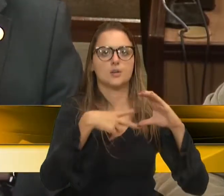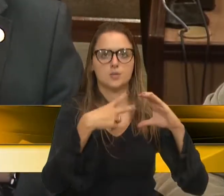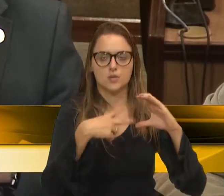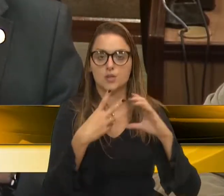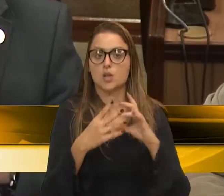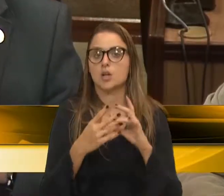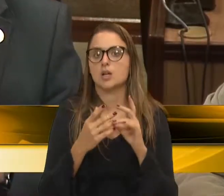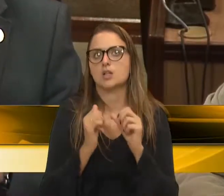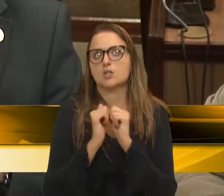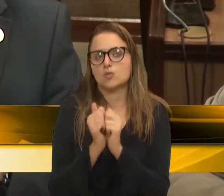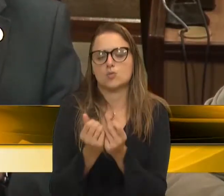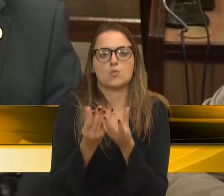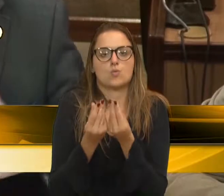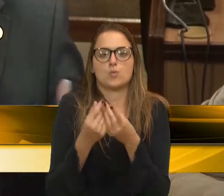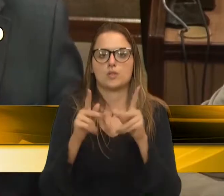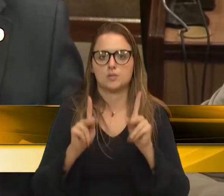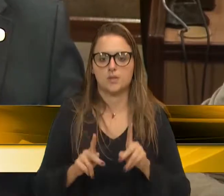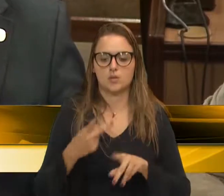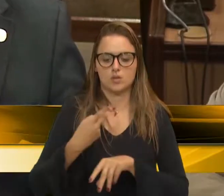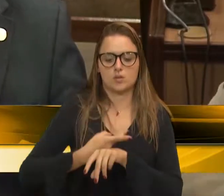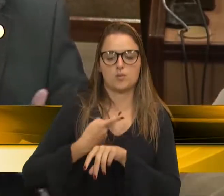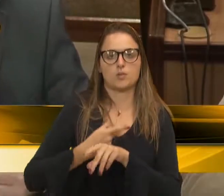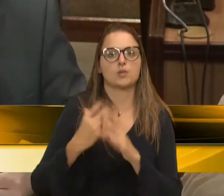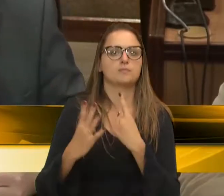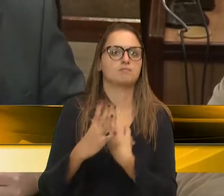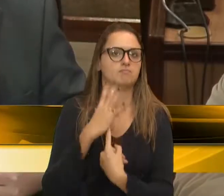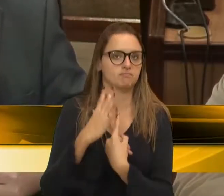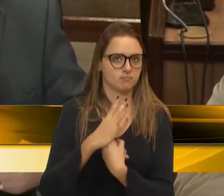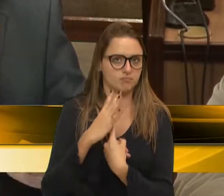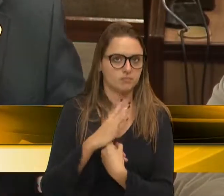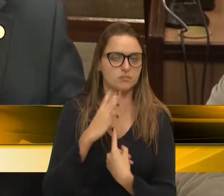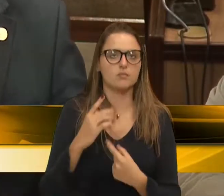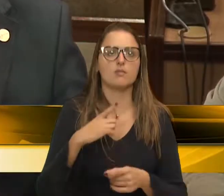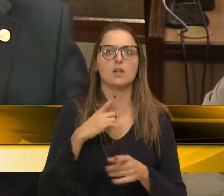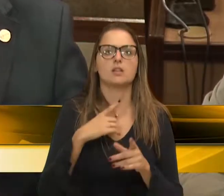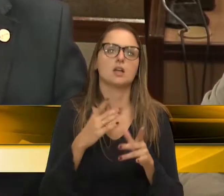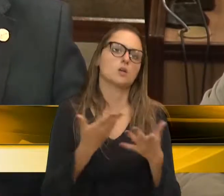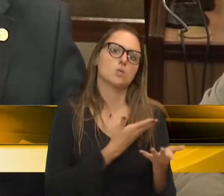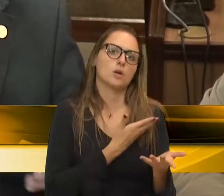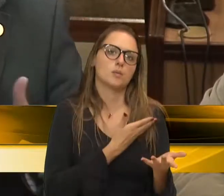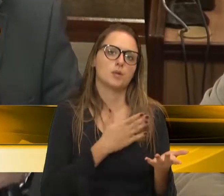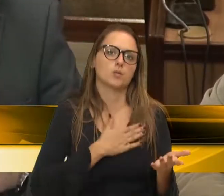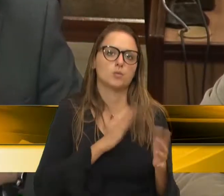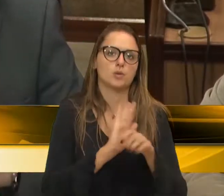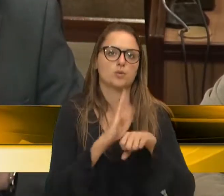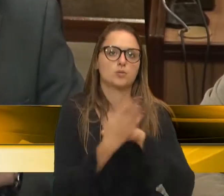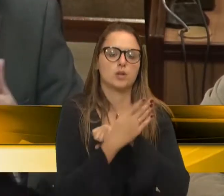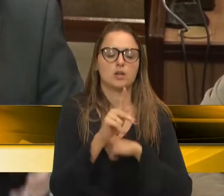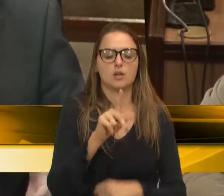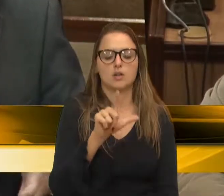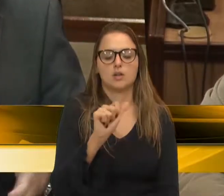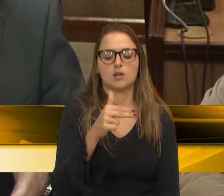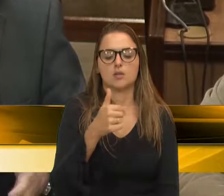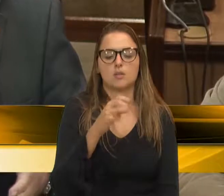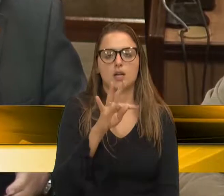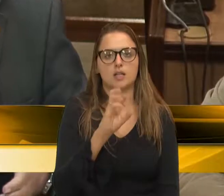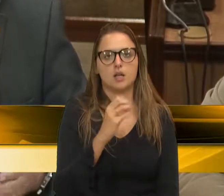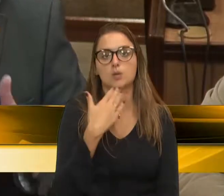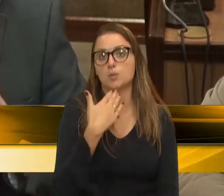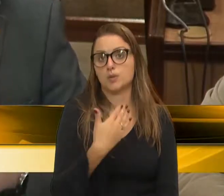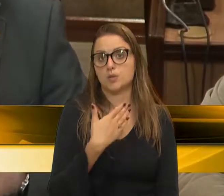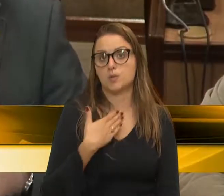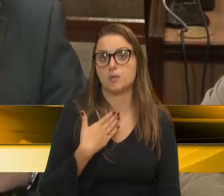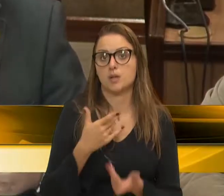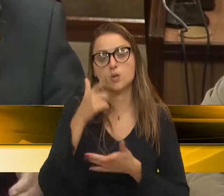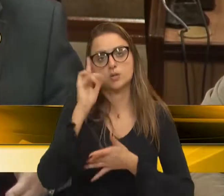de muitas pessoas que têm nos procurado, inclusive eu tenho um amigo do bairro Planalto que me pediu um auxílio nesse quesito,